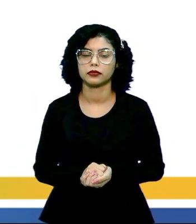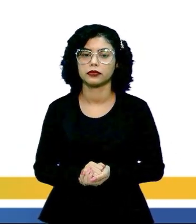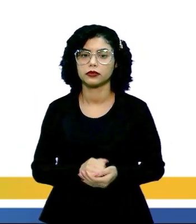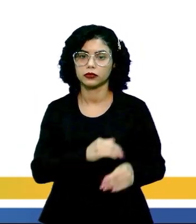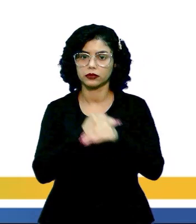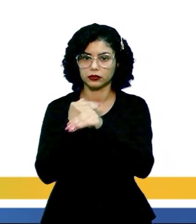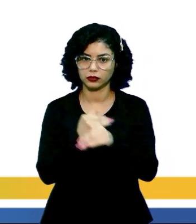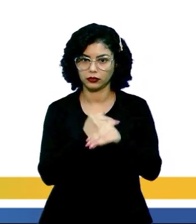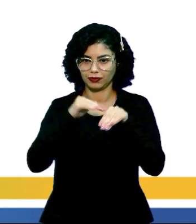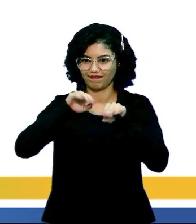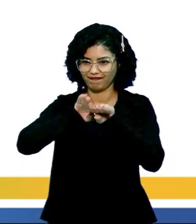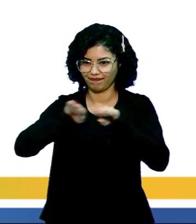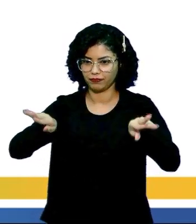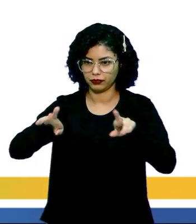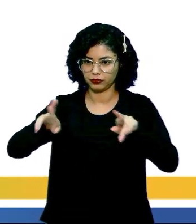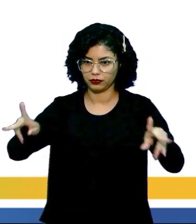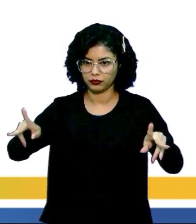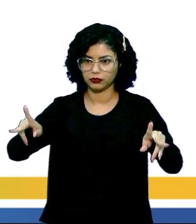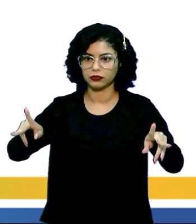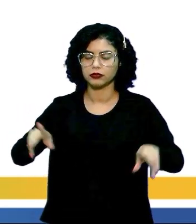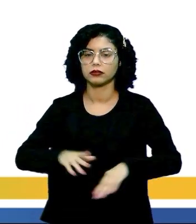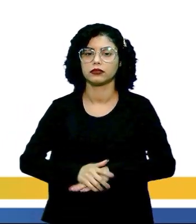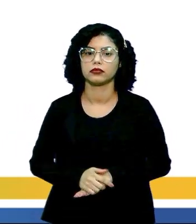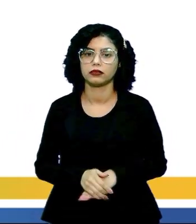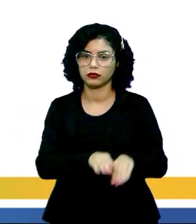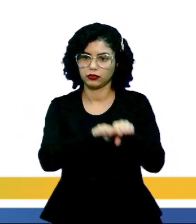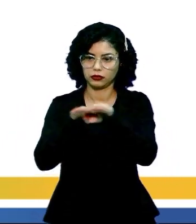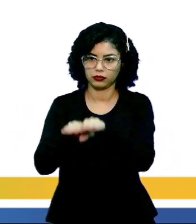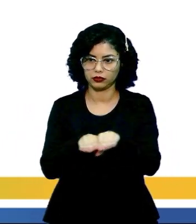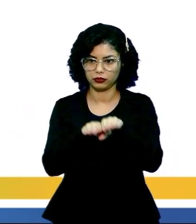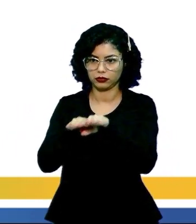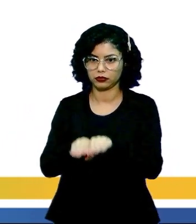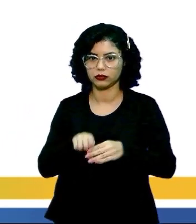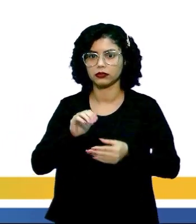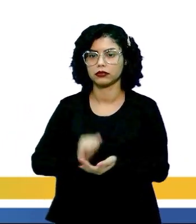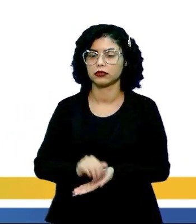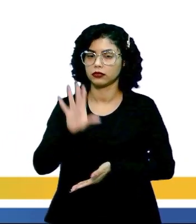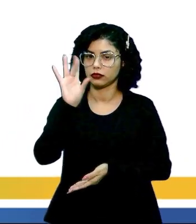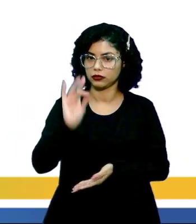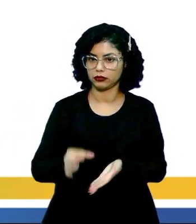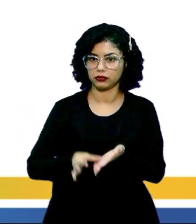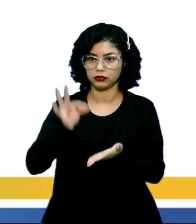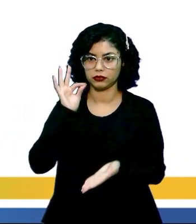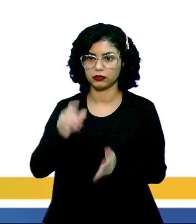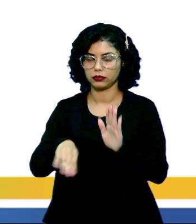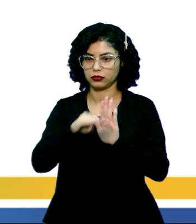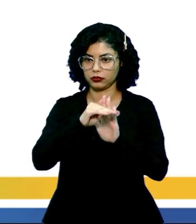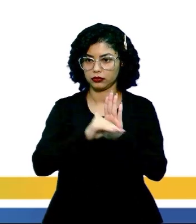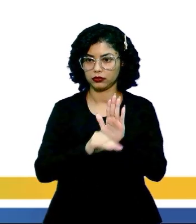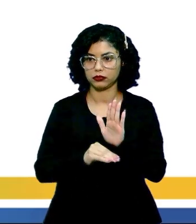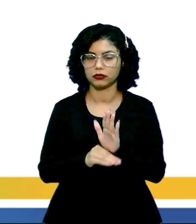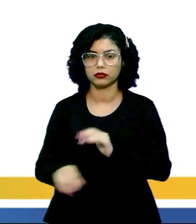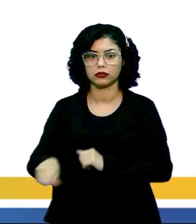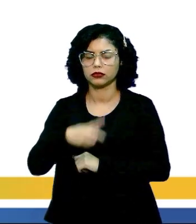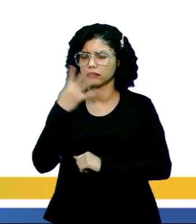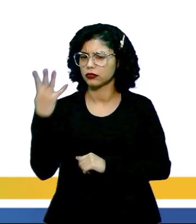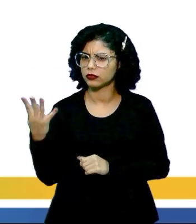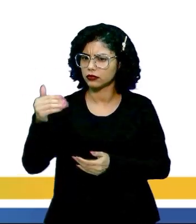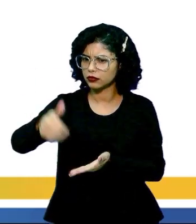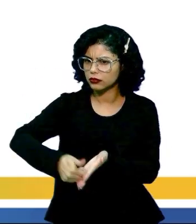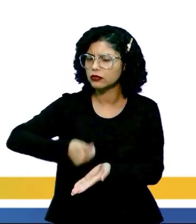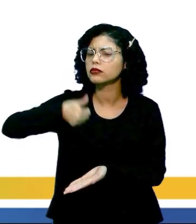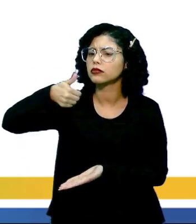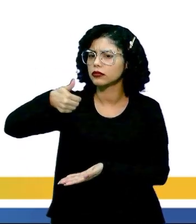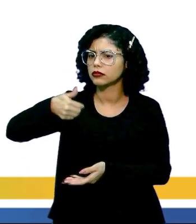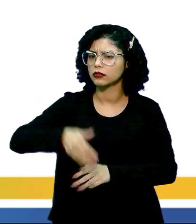fermento possuem densidades iguais. Cada xícara indicada na receita é equivalente